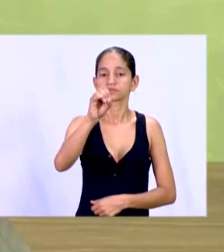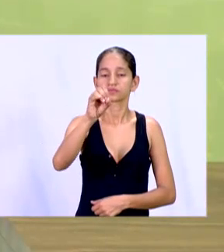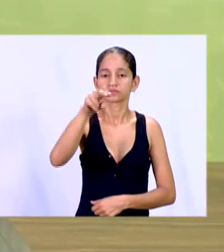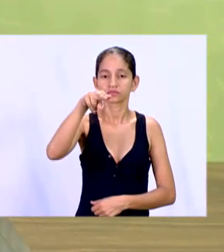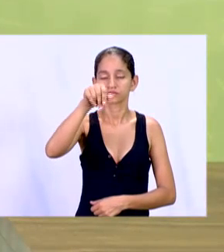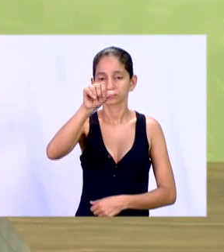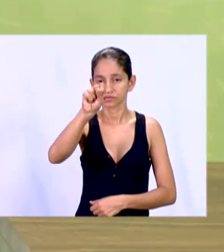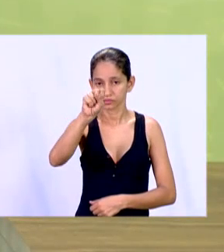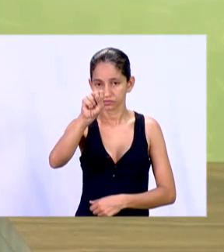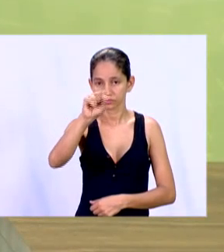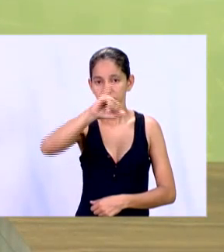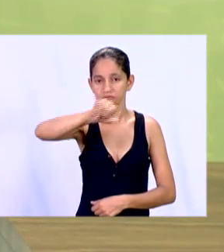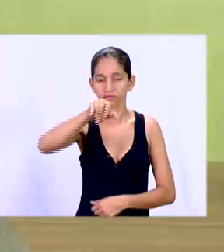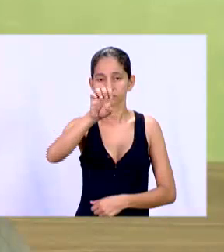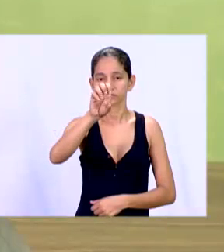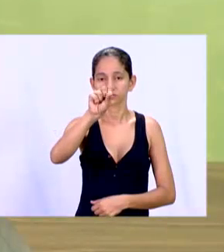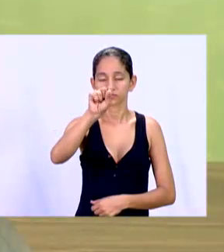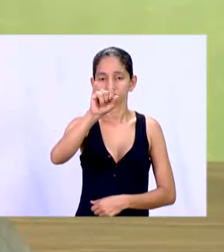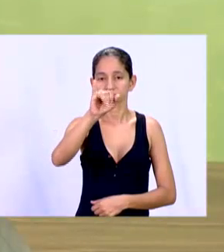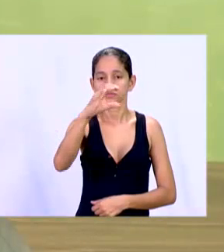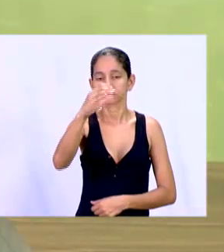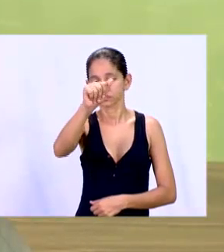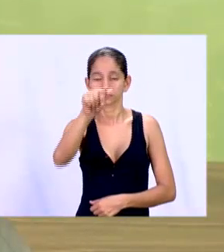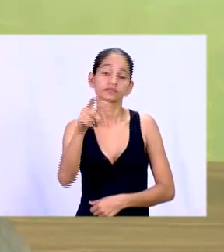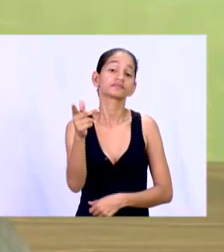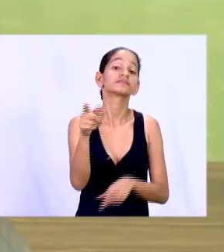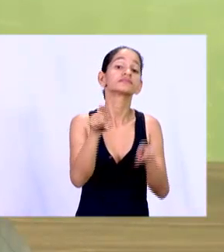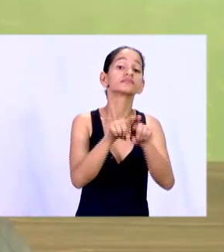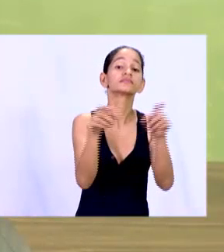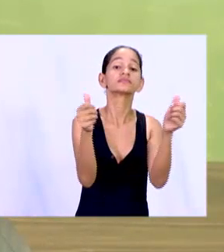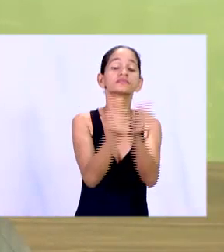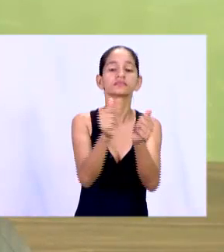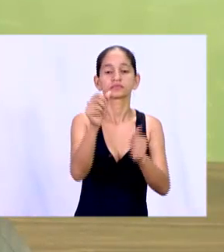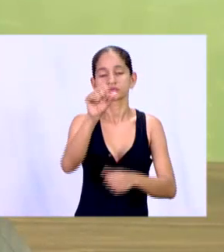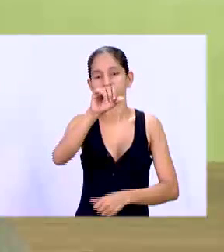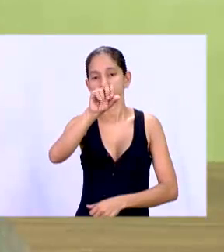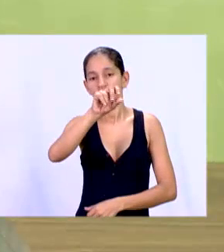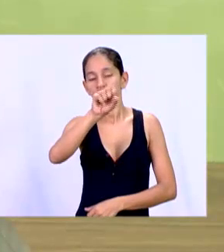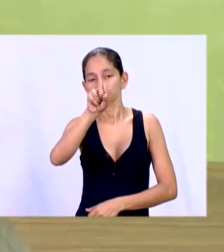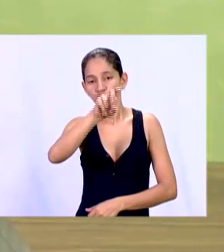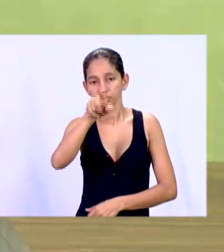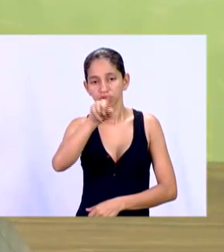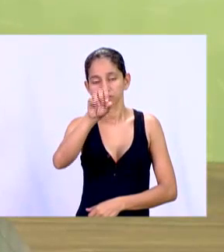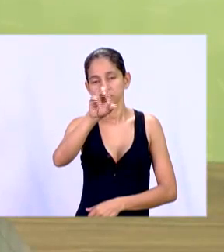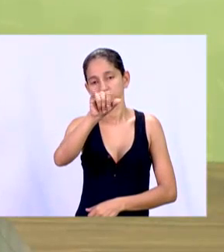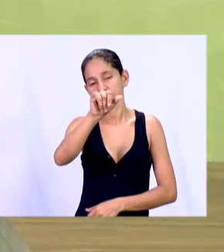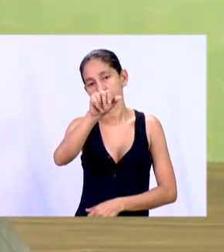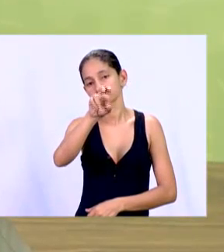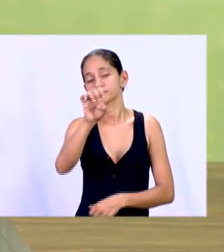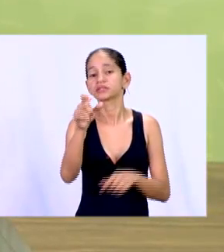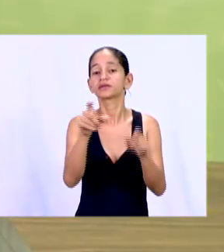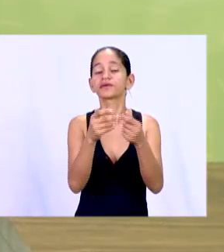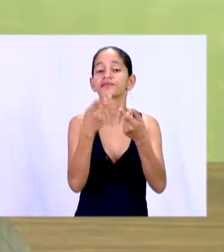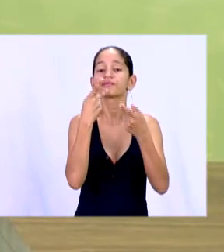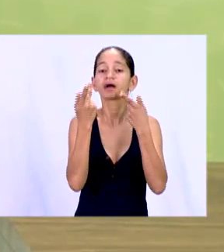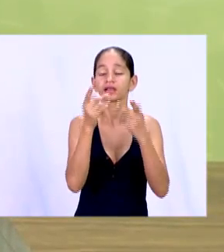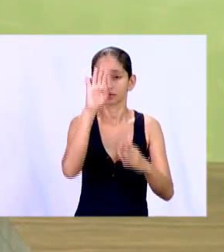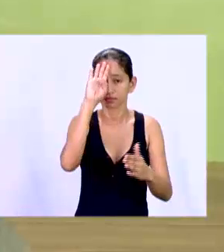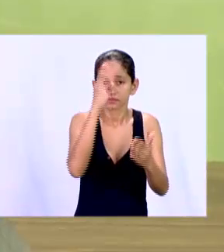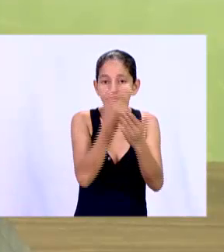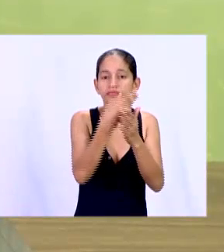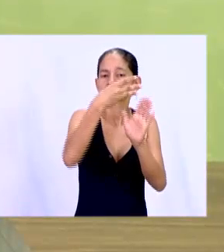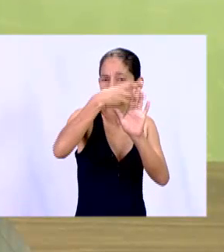Steina, Jéssica e Nadiane, Suziane também. Fala o seguinte: a integridade, confiança e a lealdade, esses